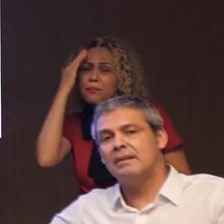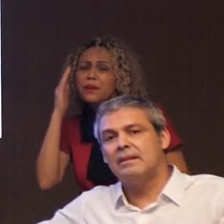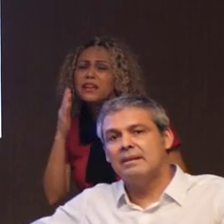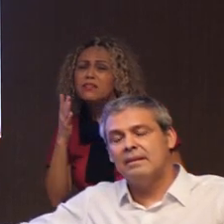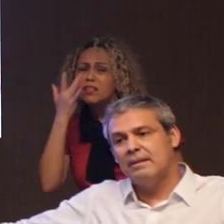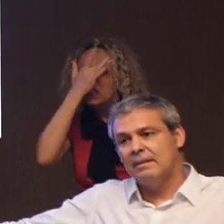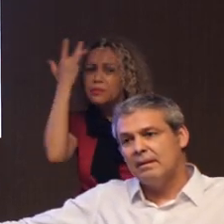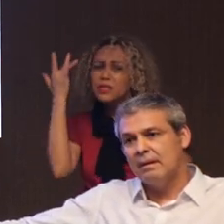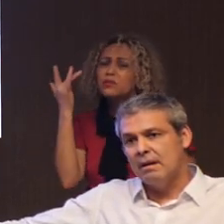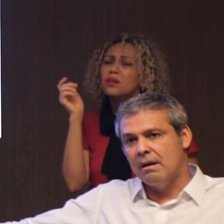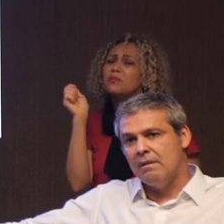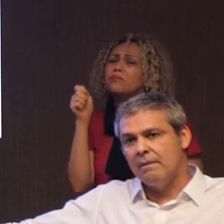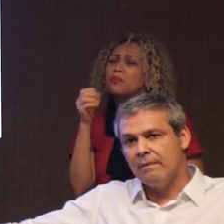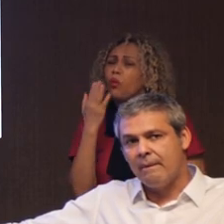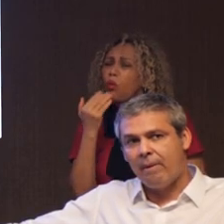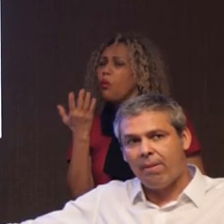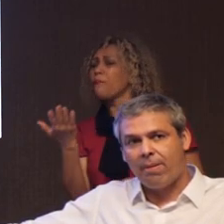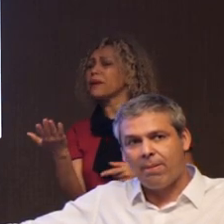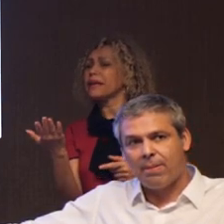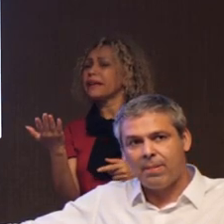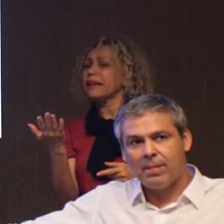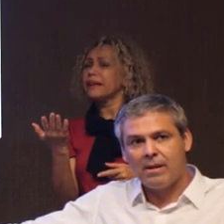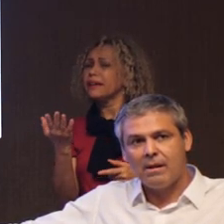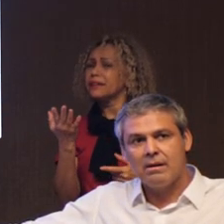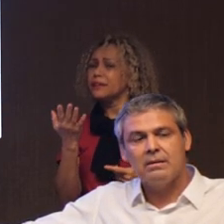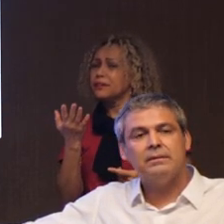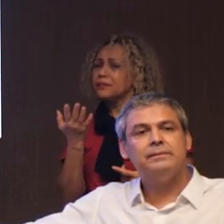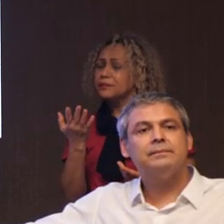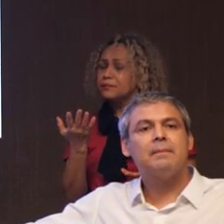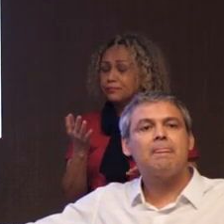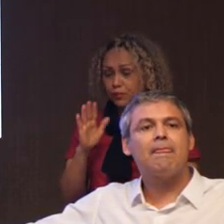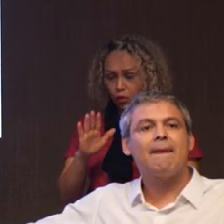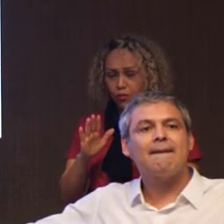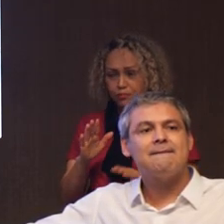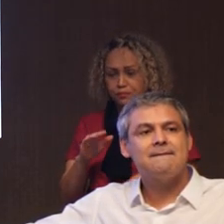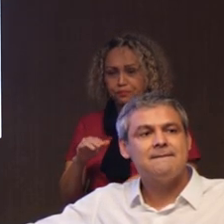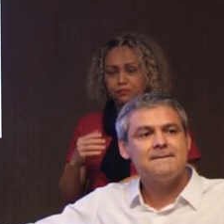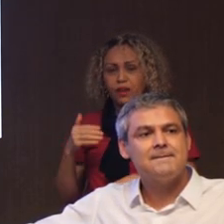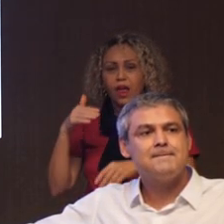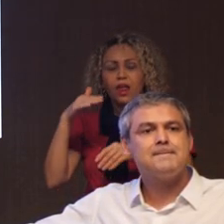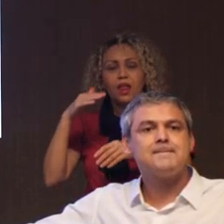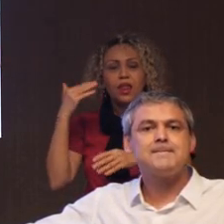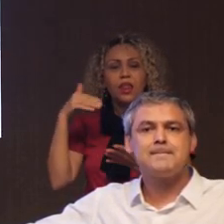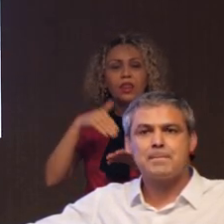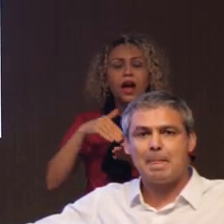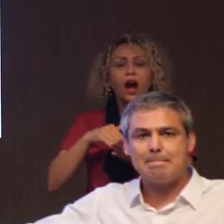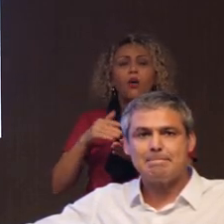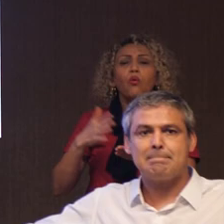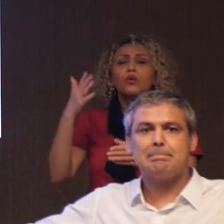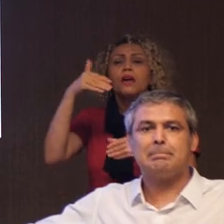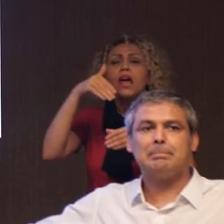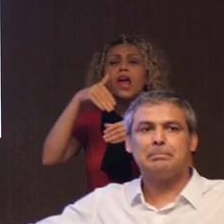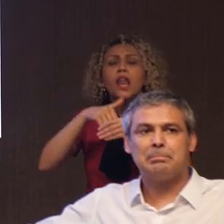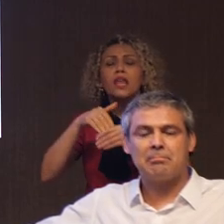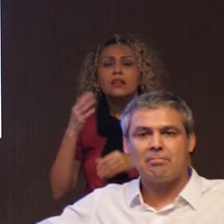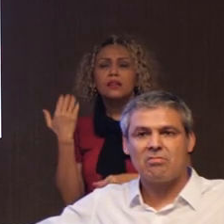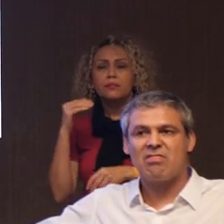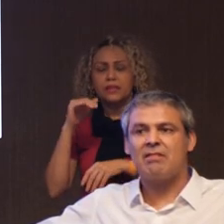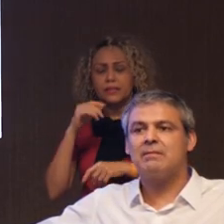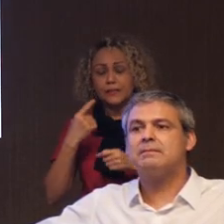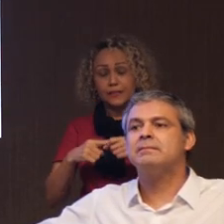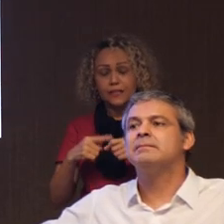Alegre, eu vi um movimento, além dos movimentos mais tradicionais da luta das associações de bairro, eu vi o movimento das